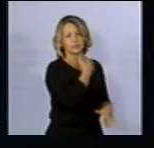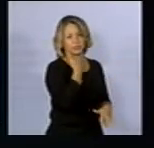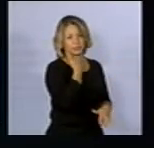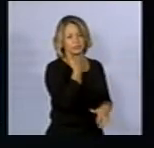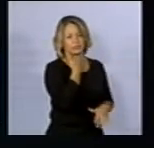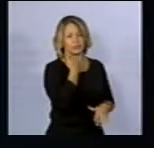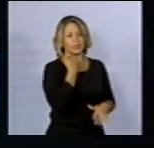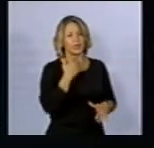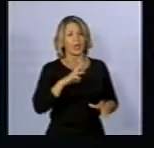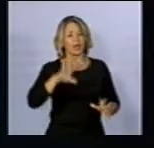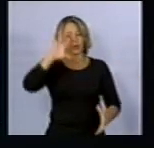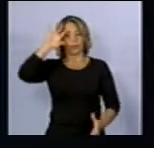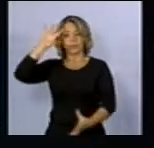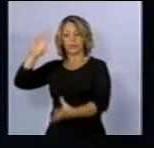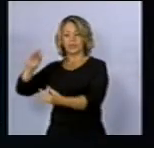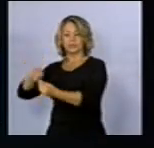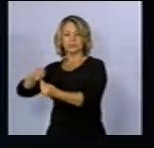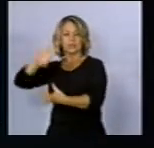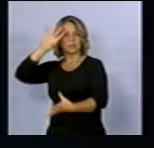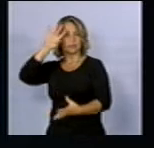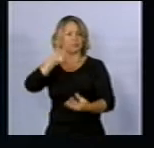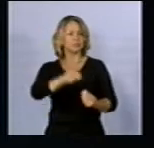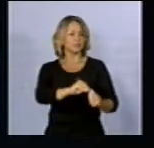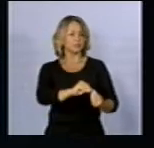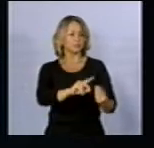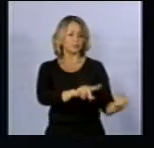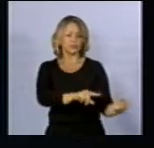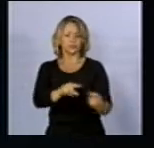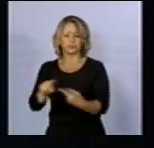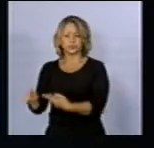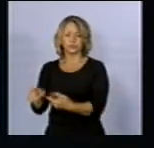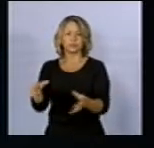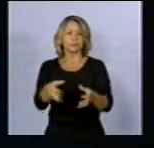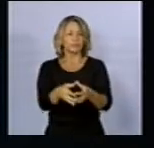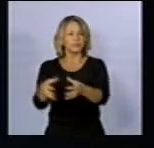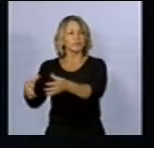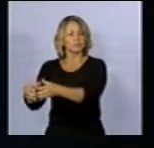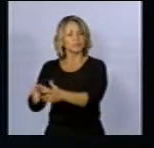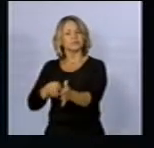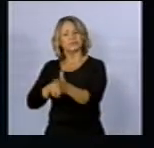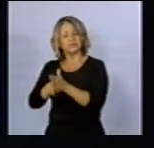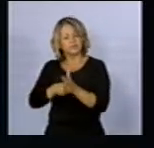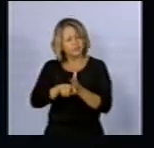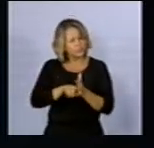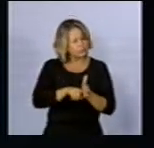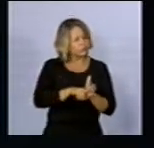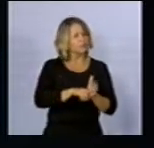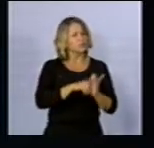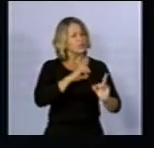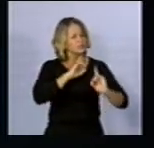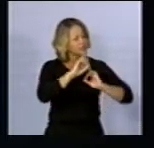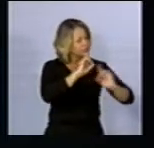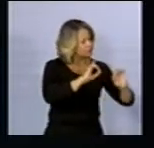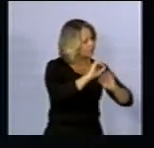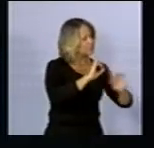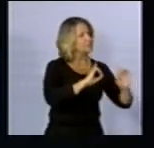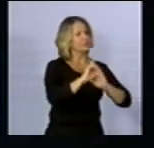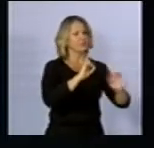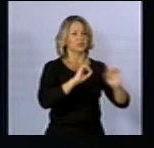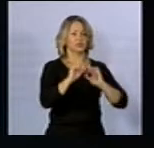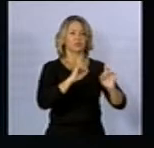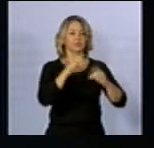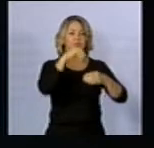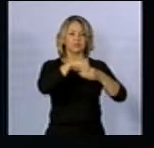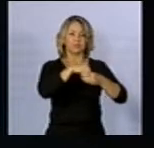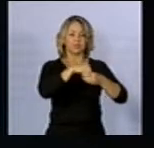Esses resultados eles têm sido discutidos, né, à luz da revisão de literatura